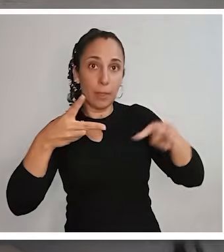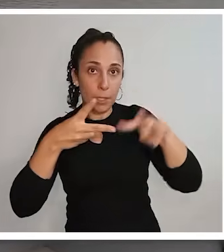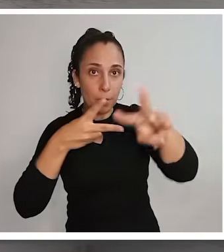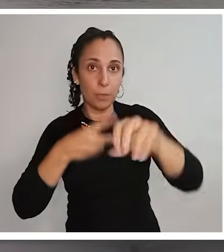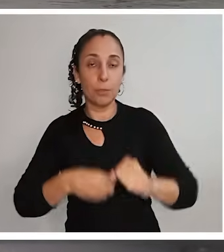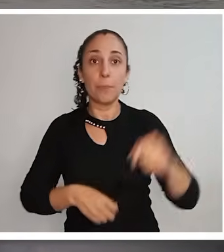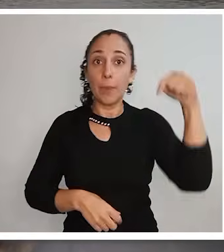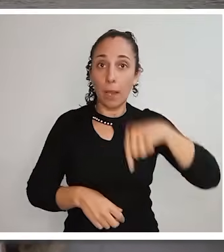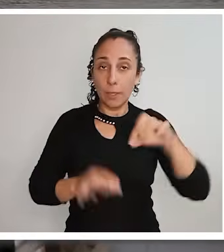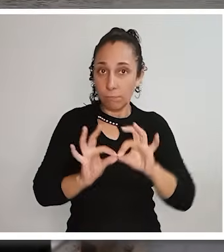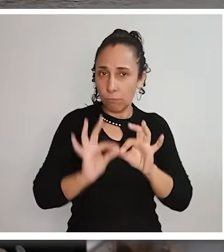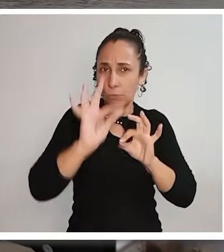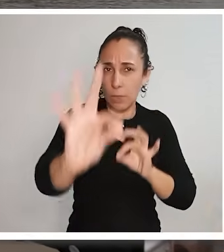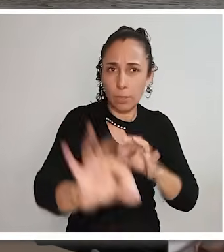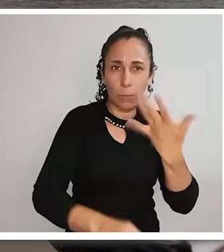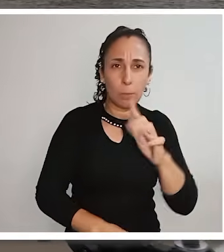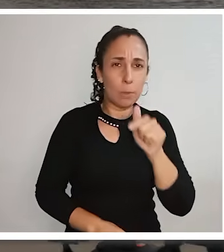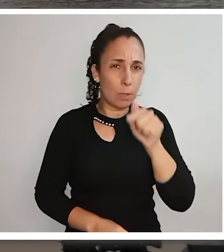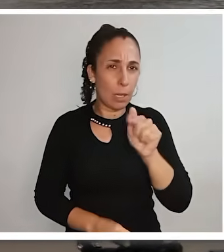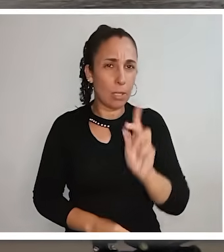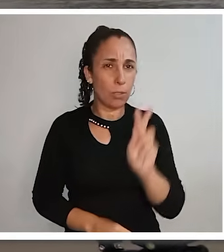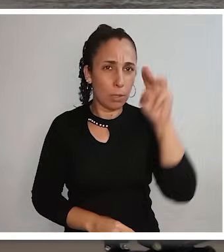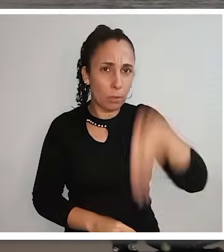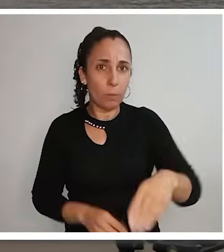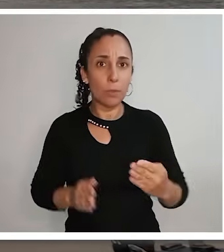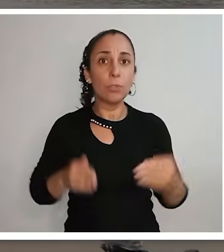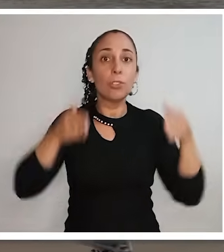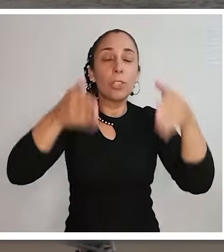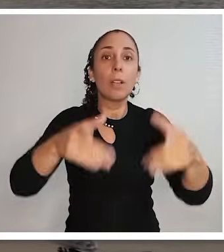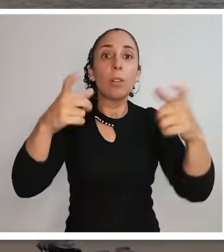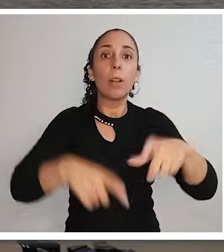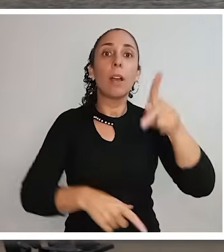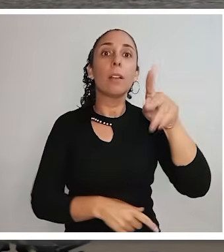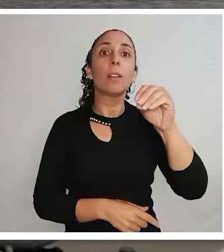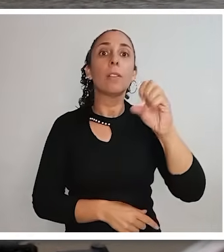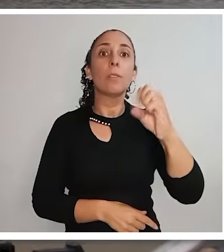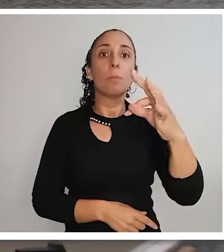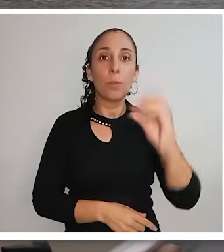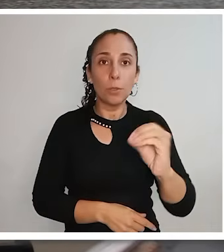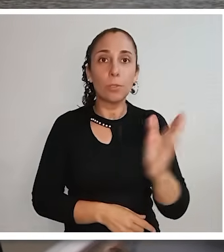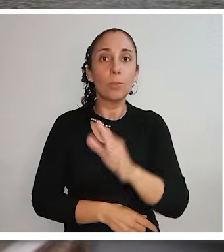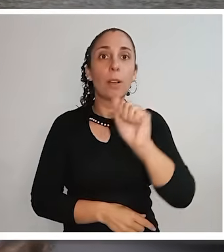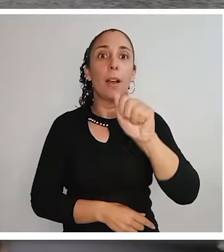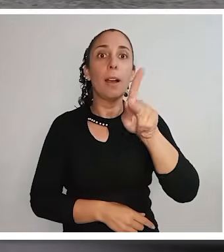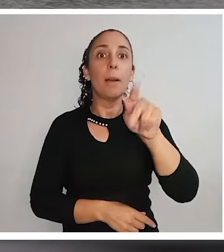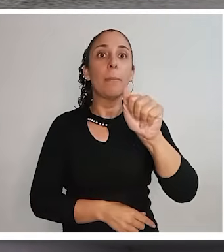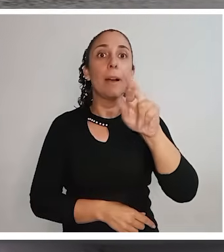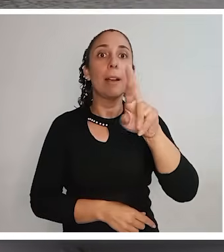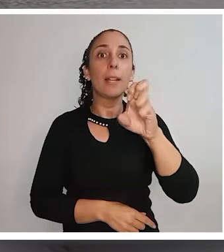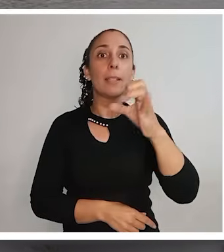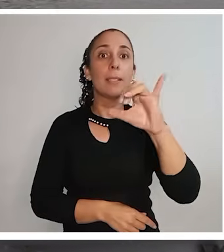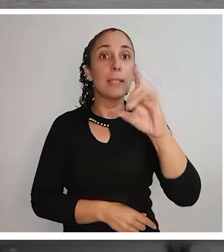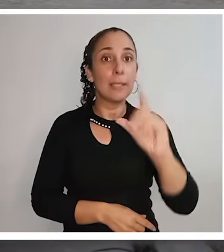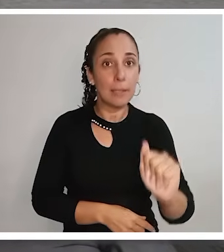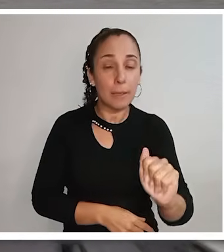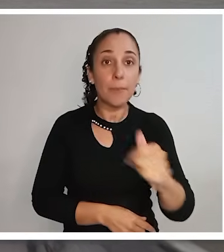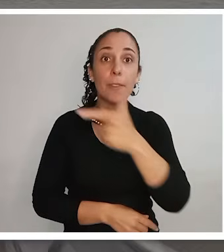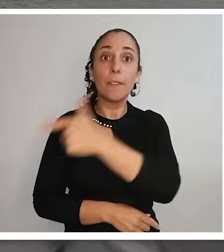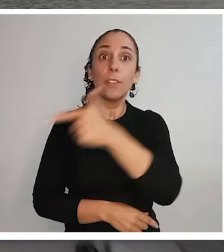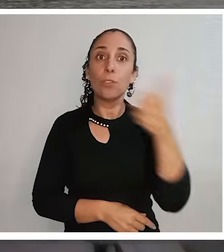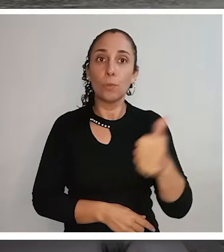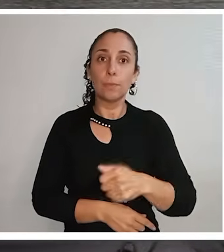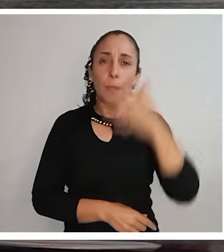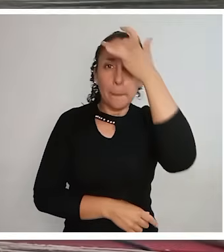Sapucaia e Três Rios, nessa ordem. Em pouco mais de 7 quilômetros, a gente chega num lugar conhecido como Posto